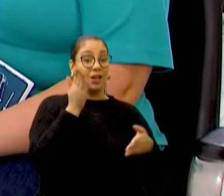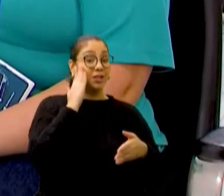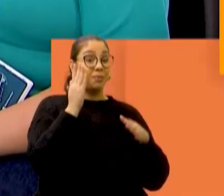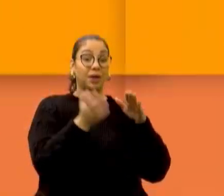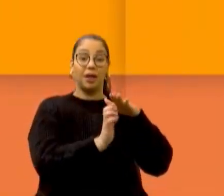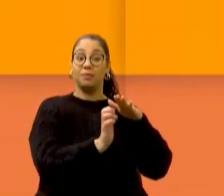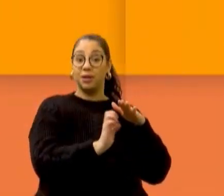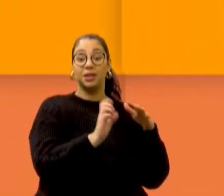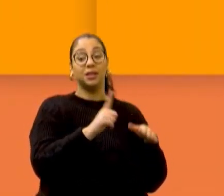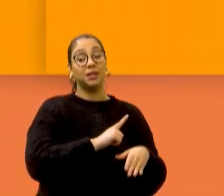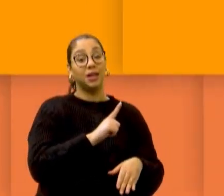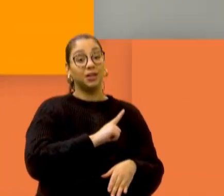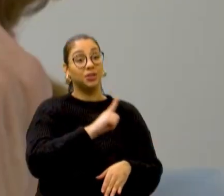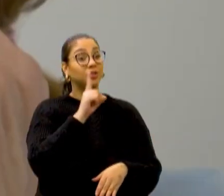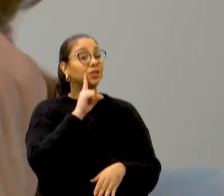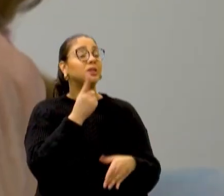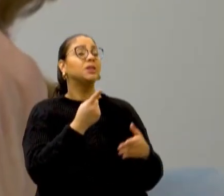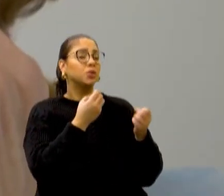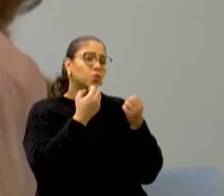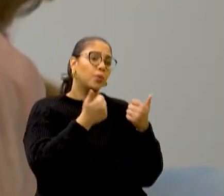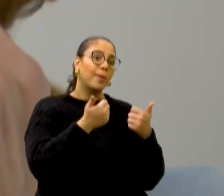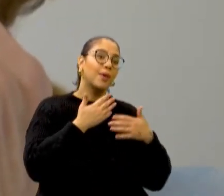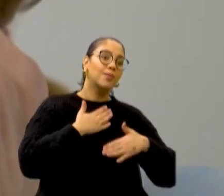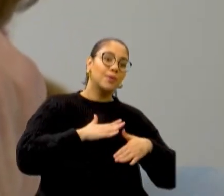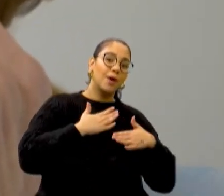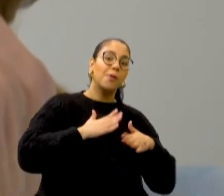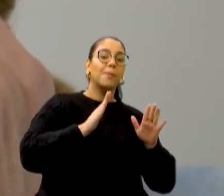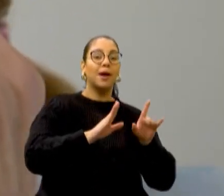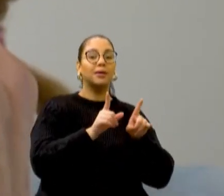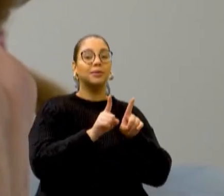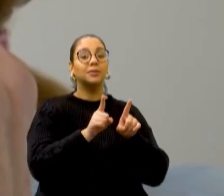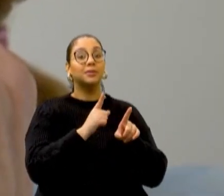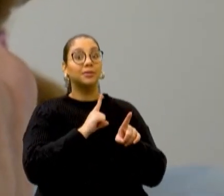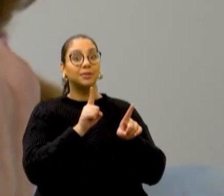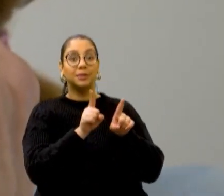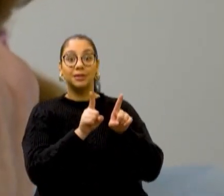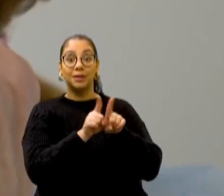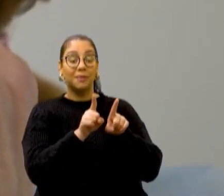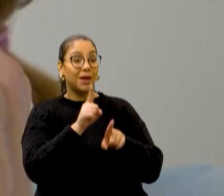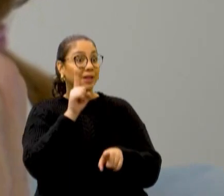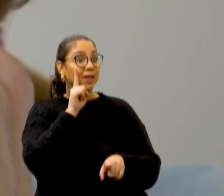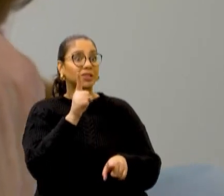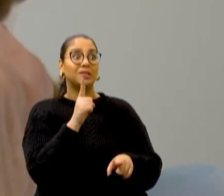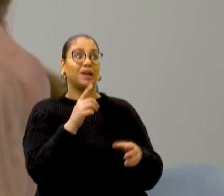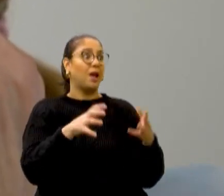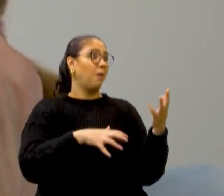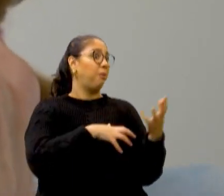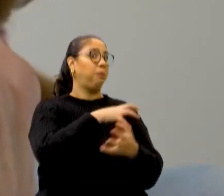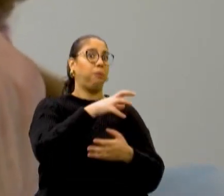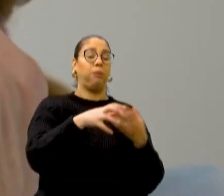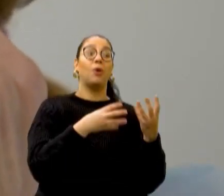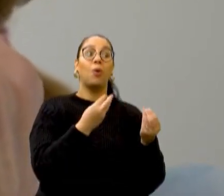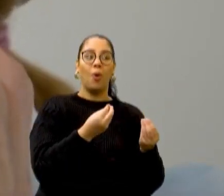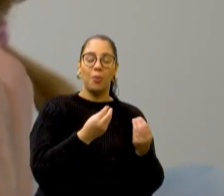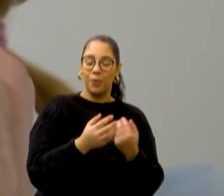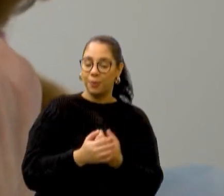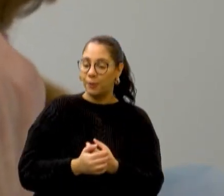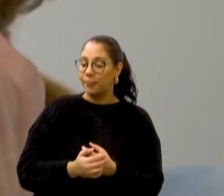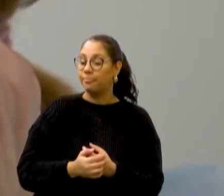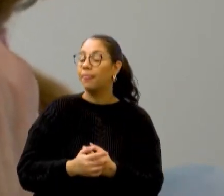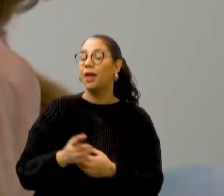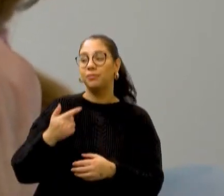que a gente sabe que a empresa é assim todo lugar tem dias que tá tudo bem mas tem dias também que a gente tá no olho do furacão como é que é a galera